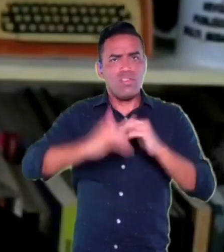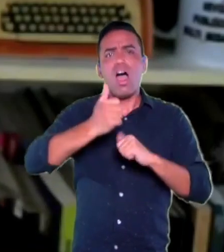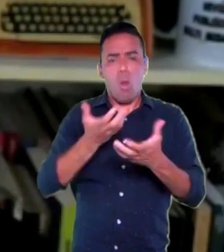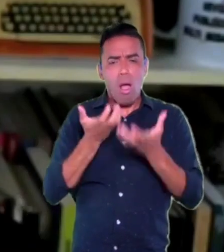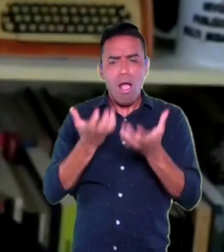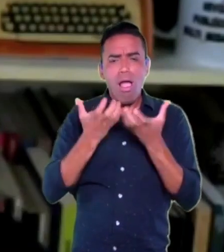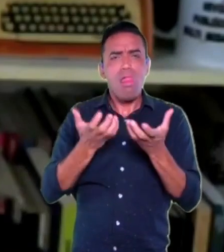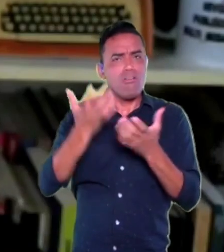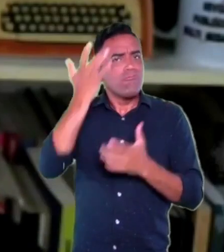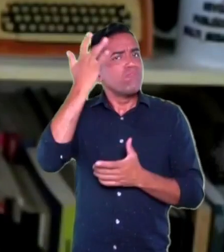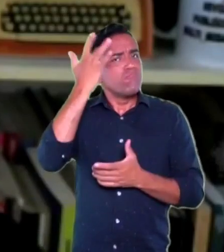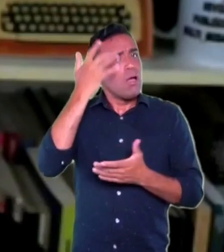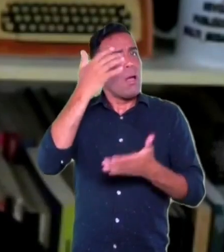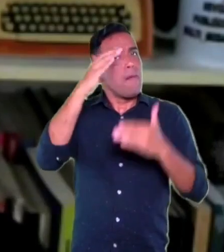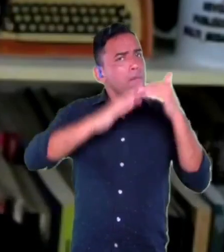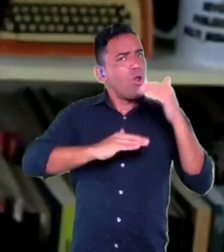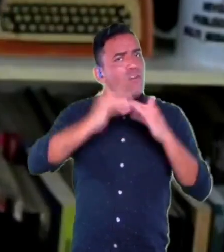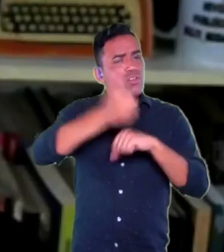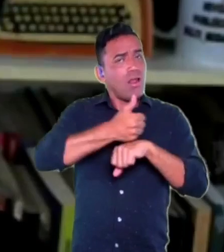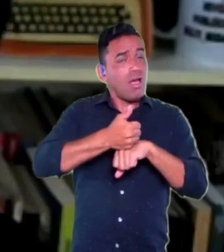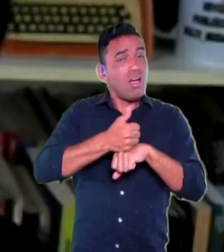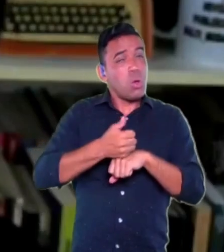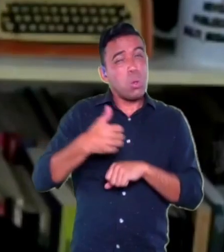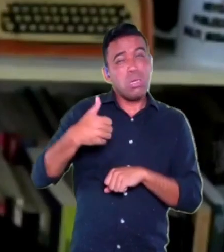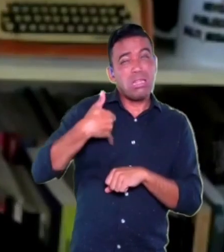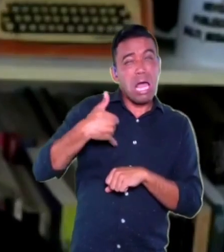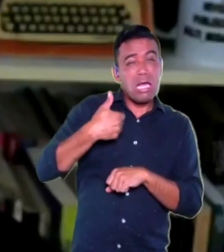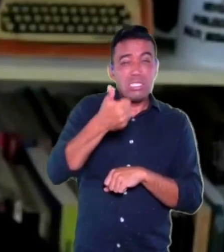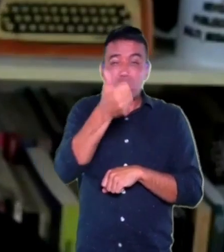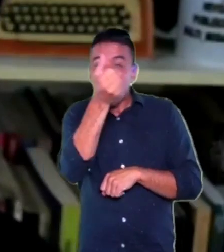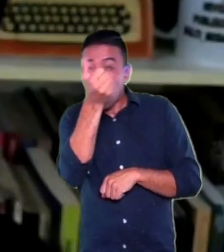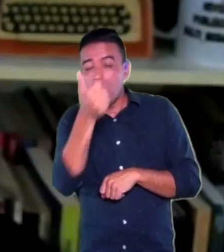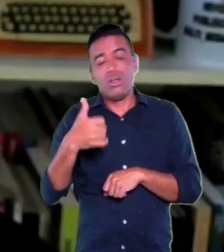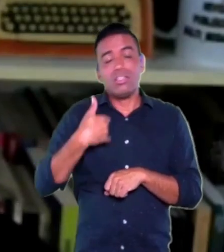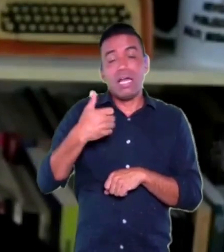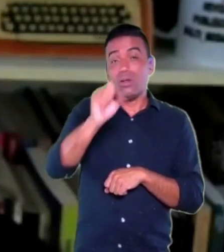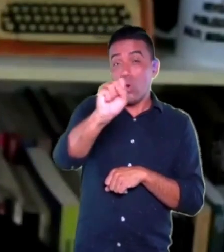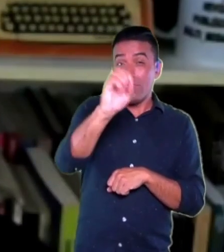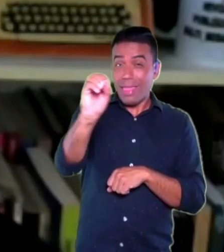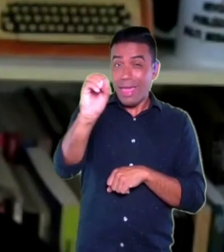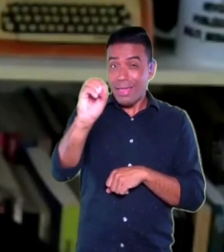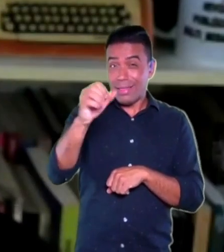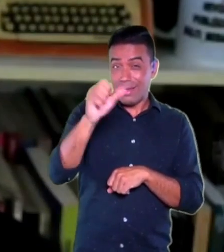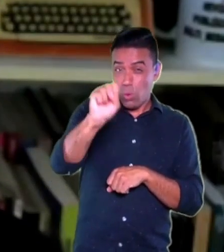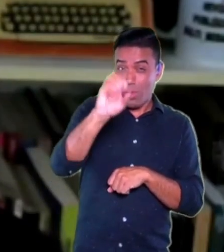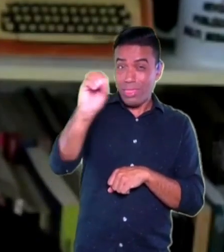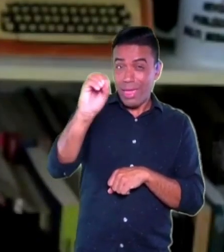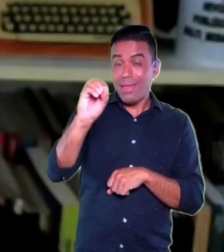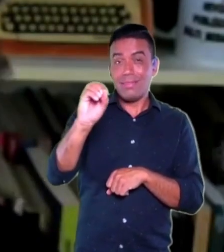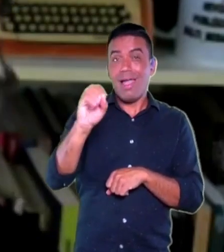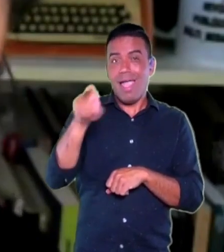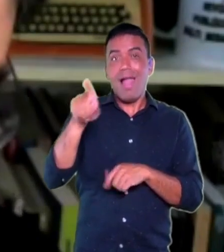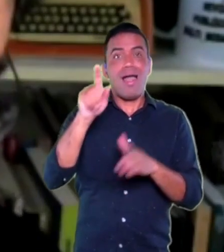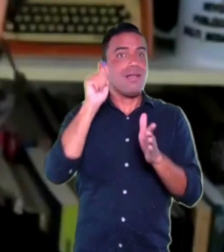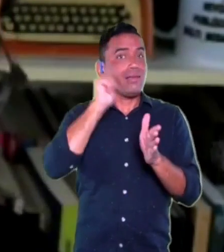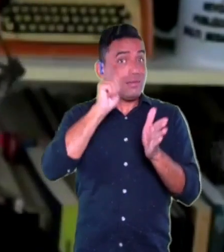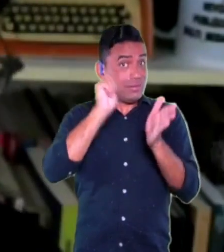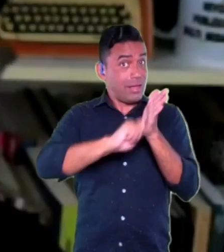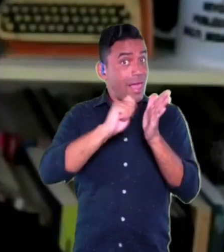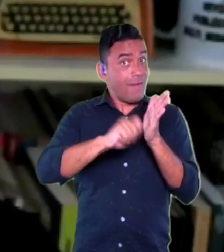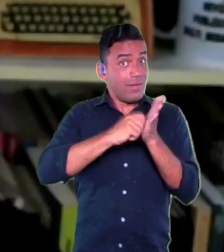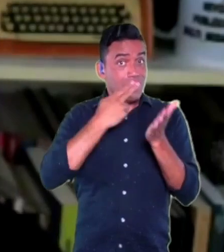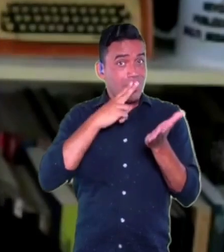e lá no fim da vida, já com quase 80 anos, ela escreve numa carta para um amigo a seguinte